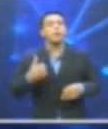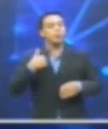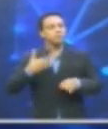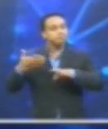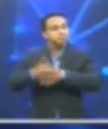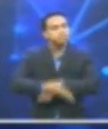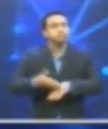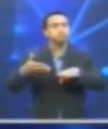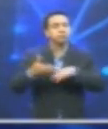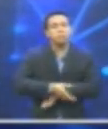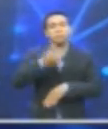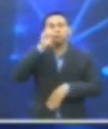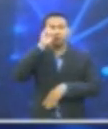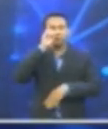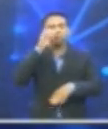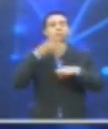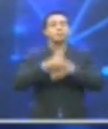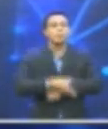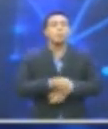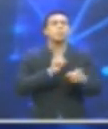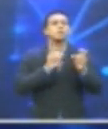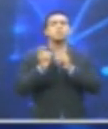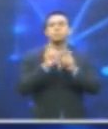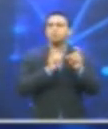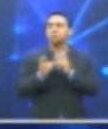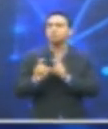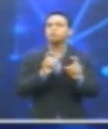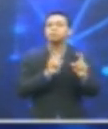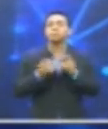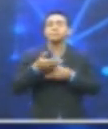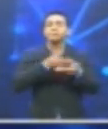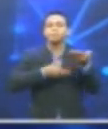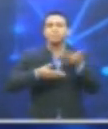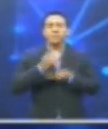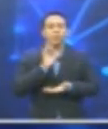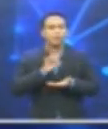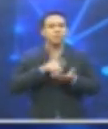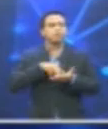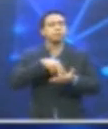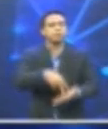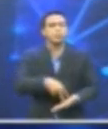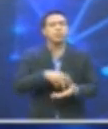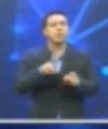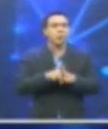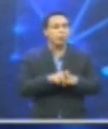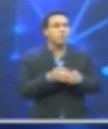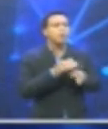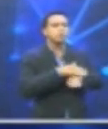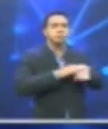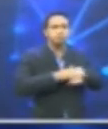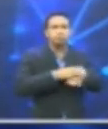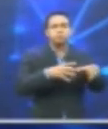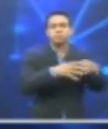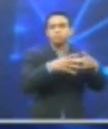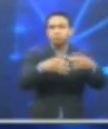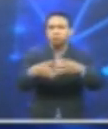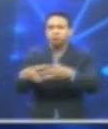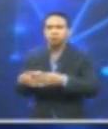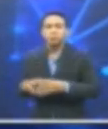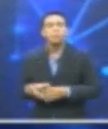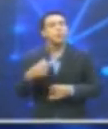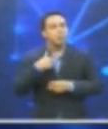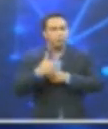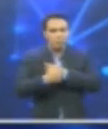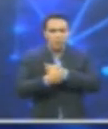lá regularmente, dialoguei, tive com a sociedade um diálogo permanente, com as categorias do meu estado, portanto, cumpri o meu